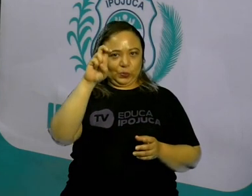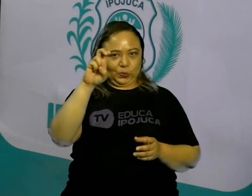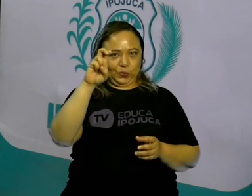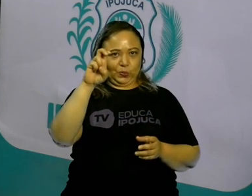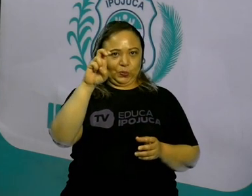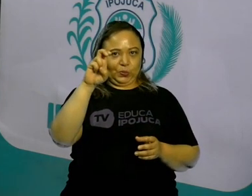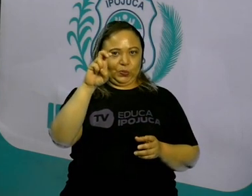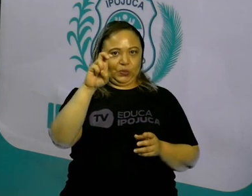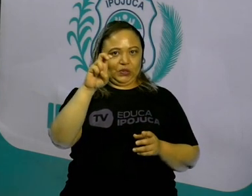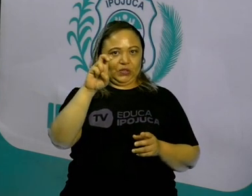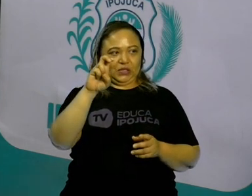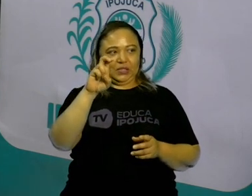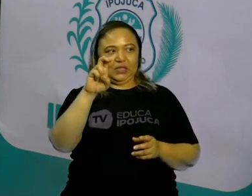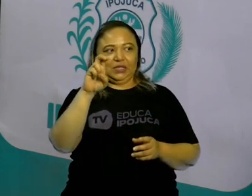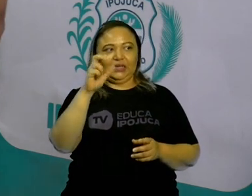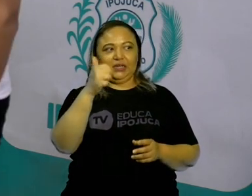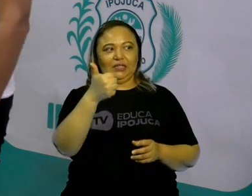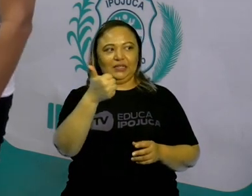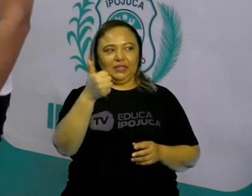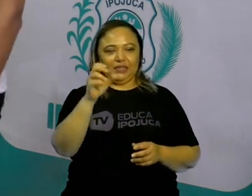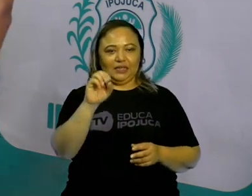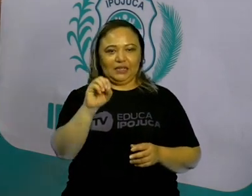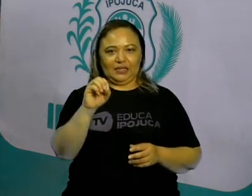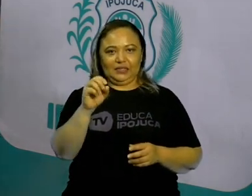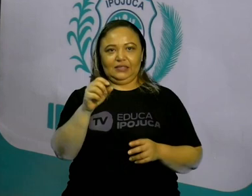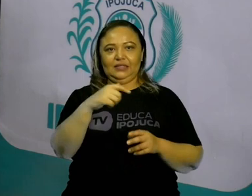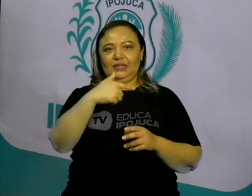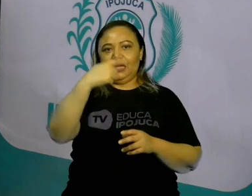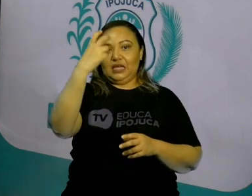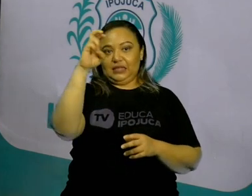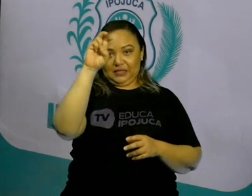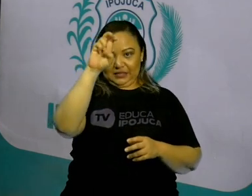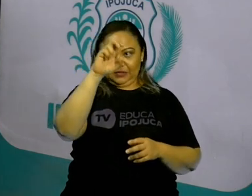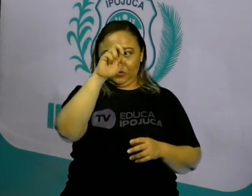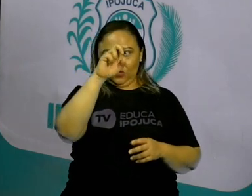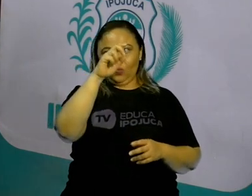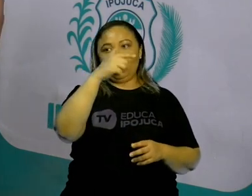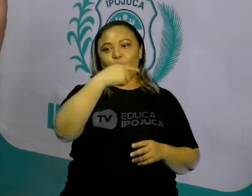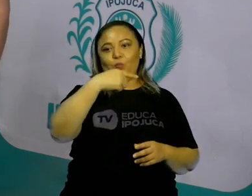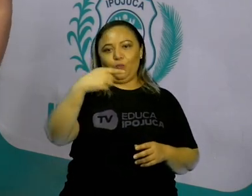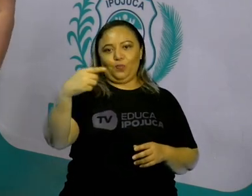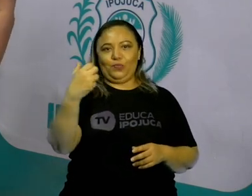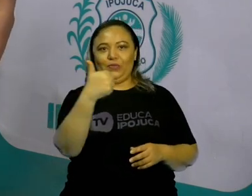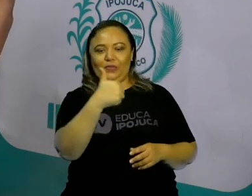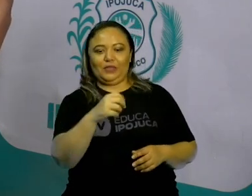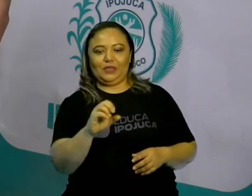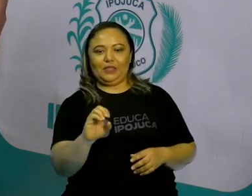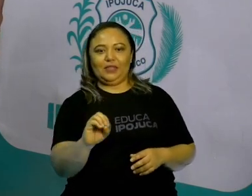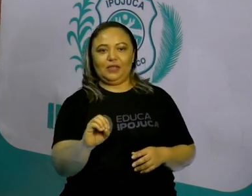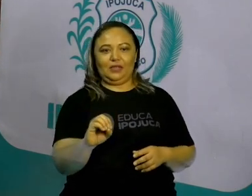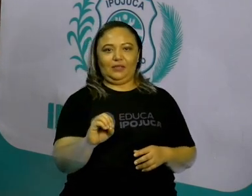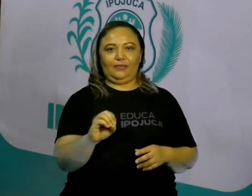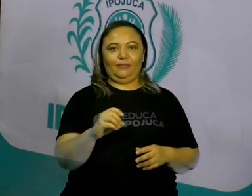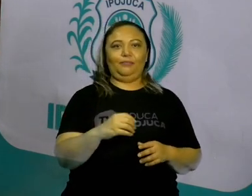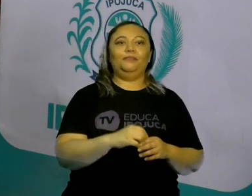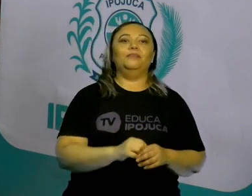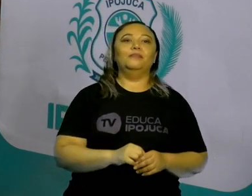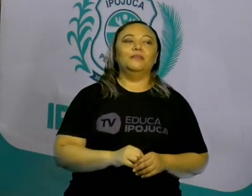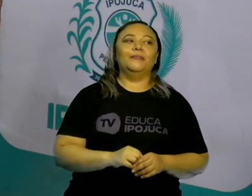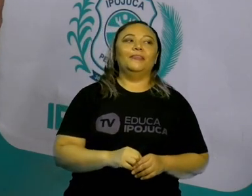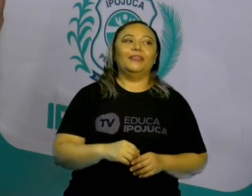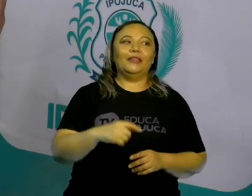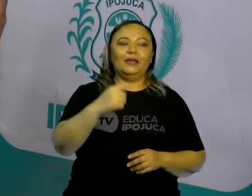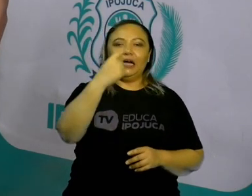5 em 10. Pois é. Essa fração aqui, ela pode ser lida exatamente dessa forma. Existem 5